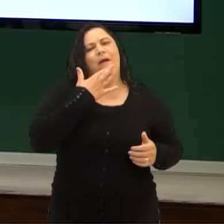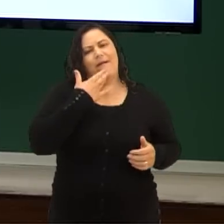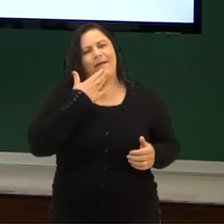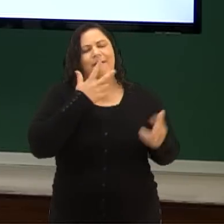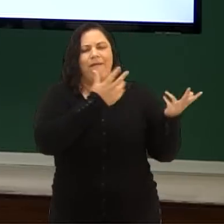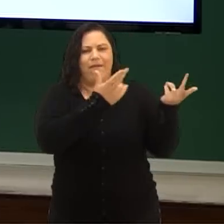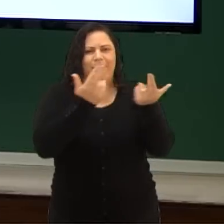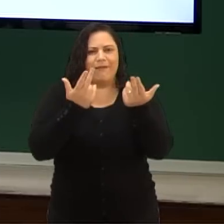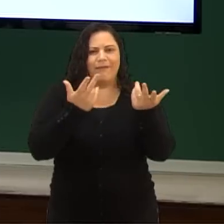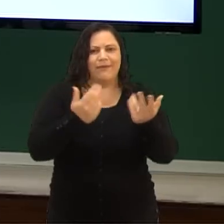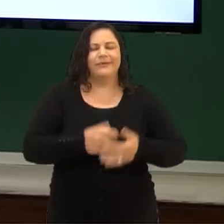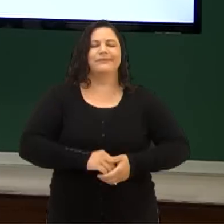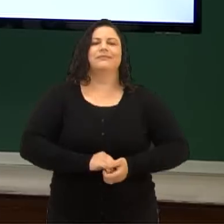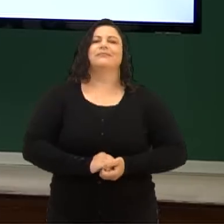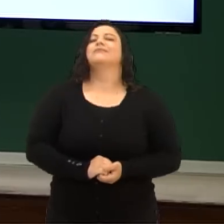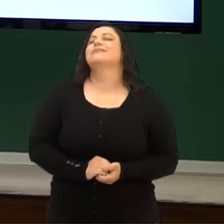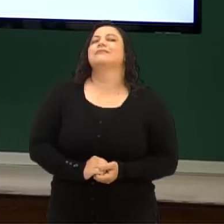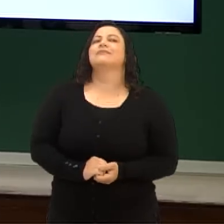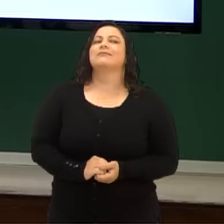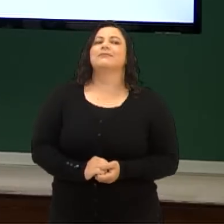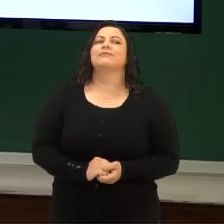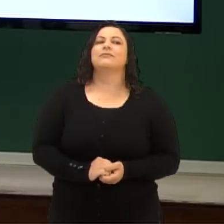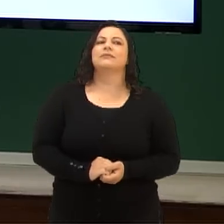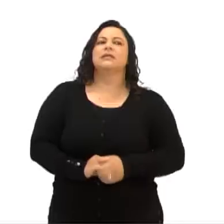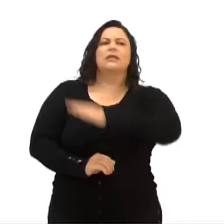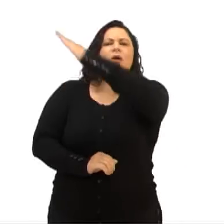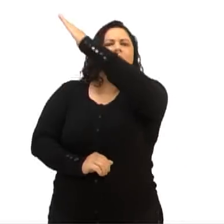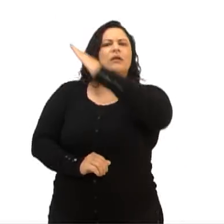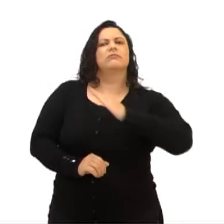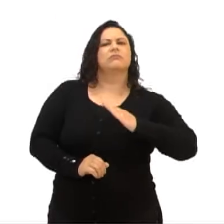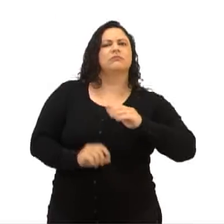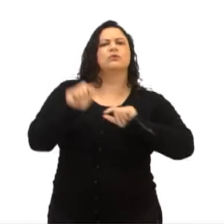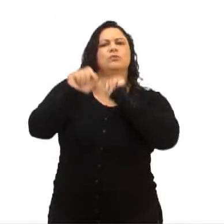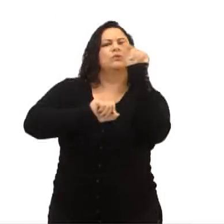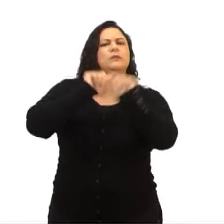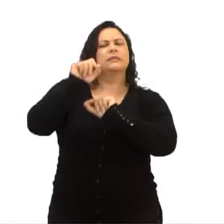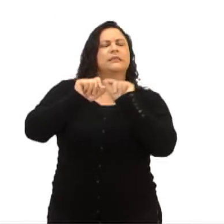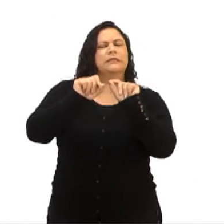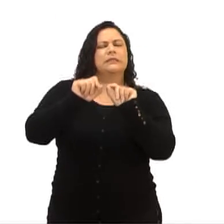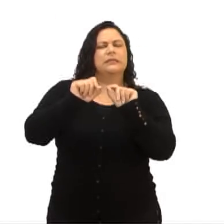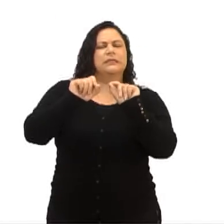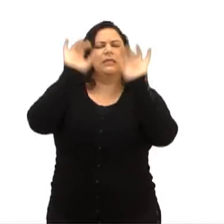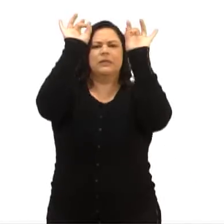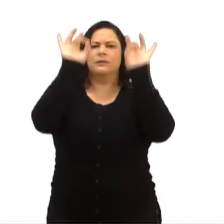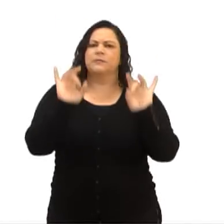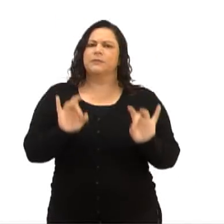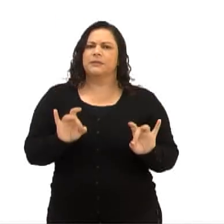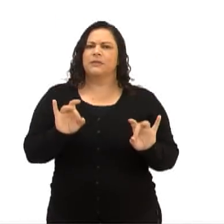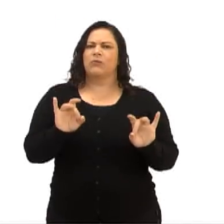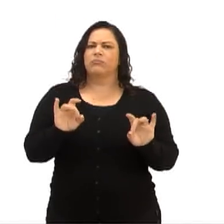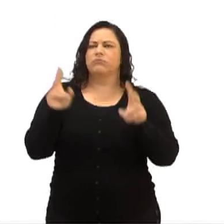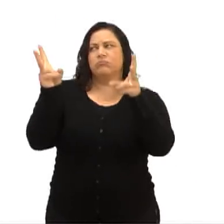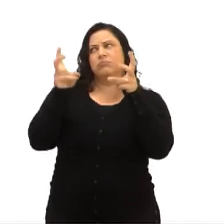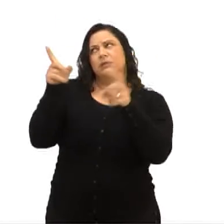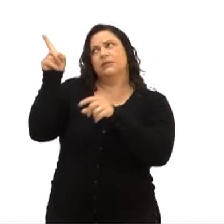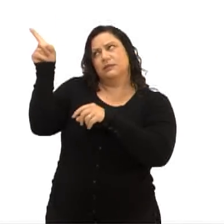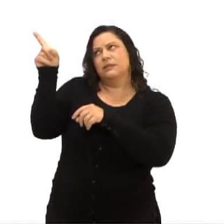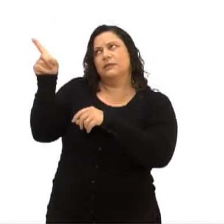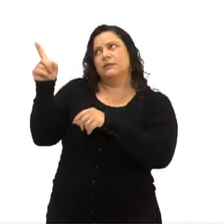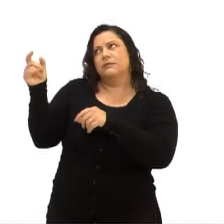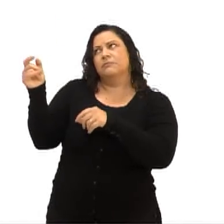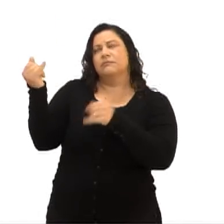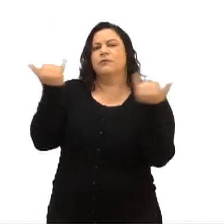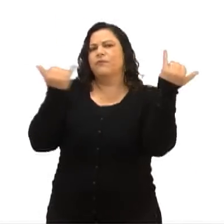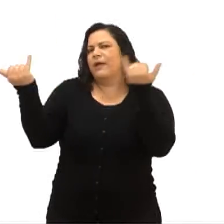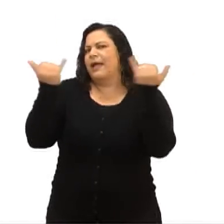O que ela tem de especial? Vou esperar. Vou até cruzar os braços para vocês olharem e me dizerem o que ela tem de especial. A